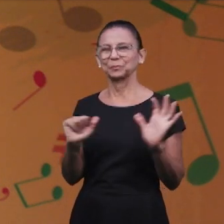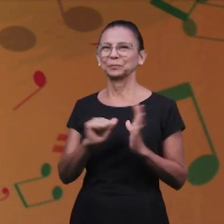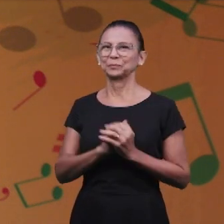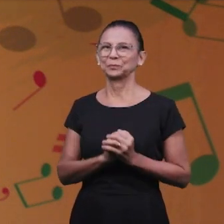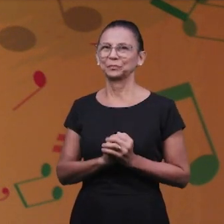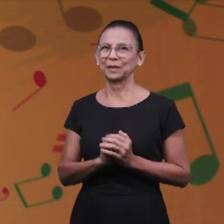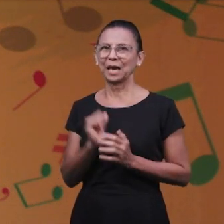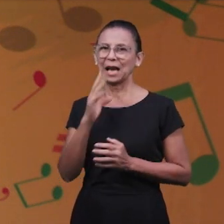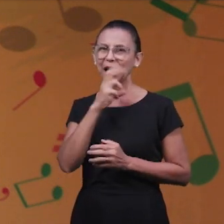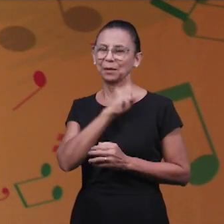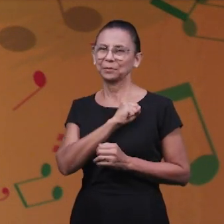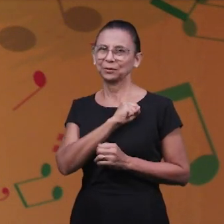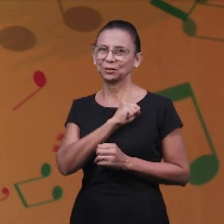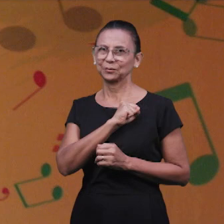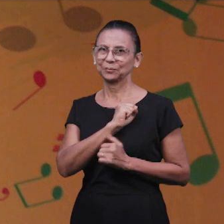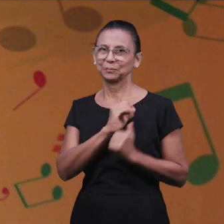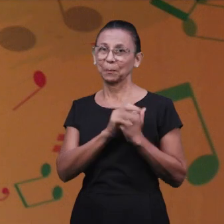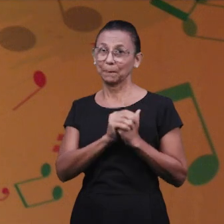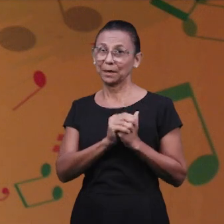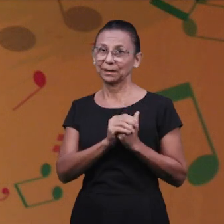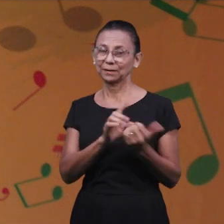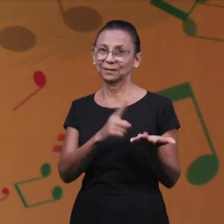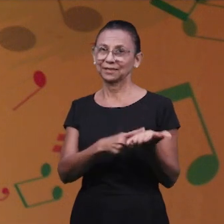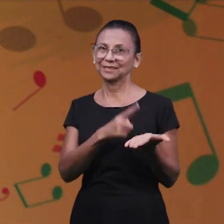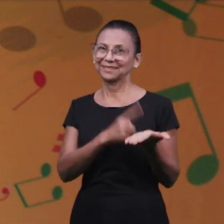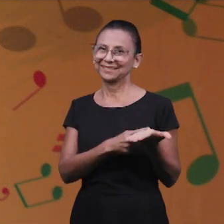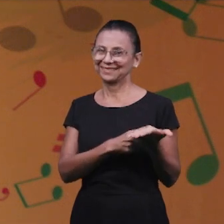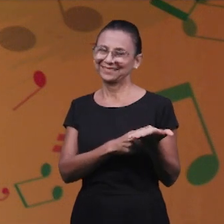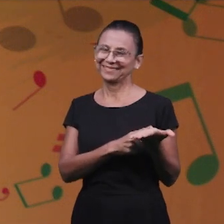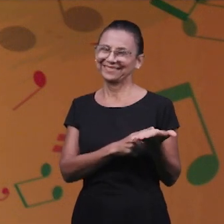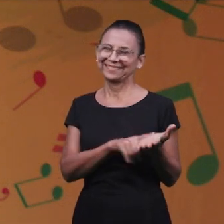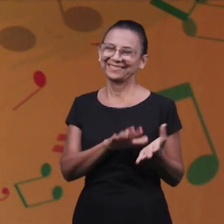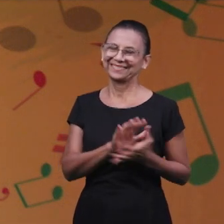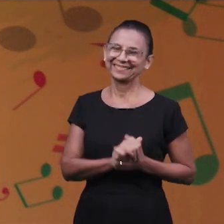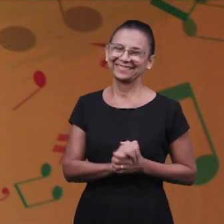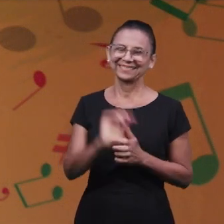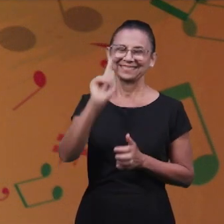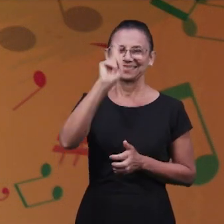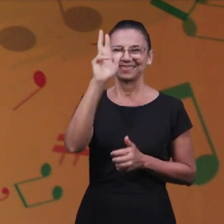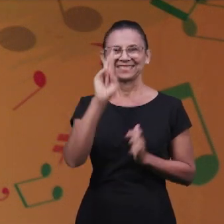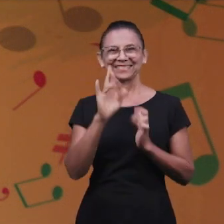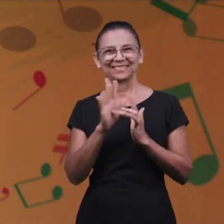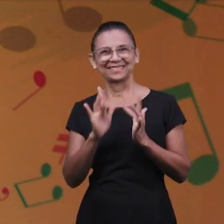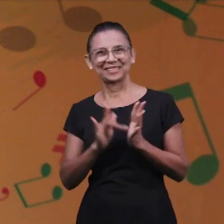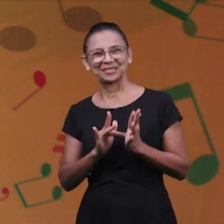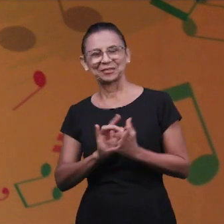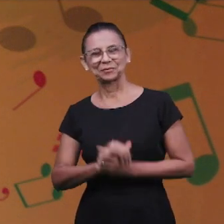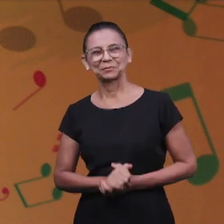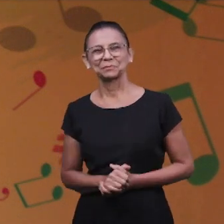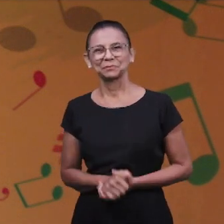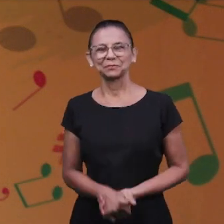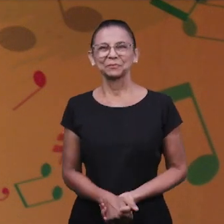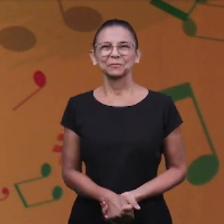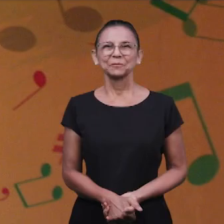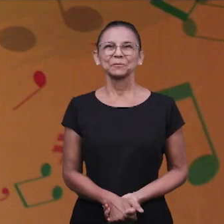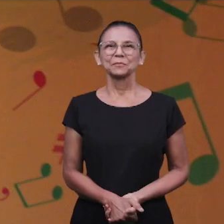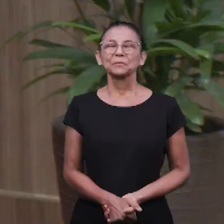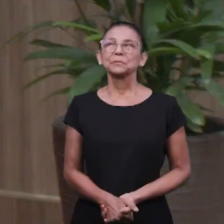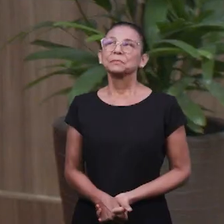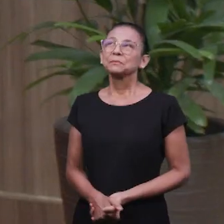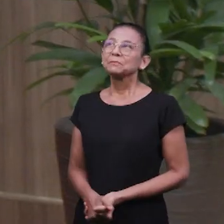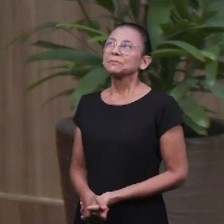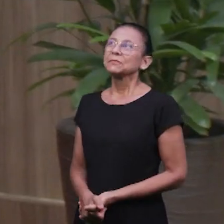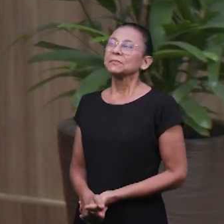execução, uma ótima agilidade. Amém? Combinado? Então a todos a paz do Senhor